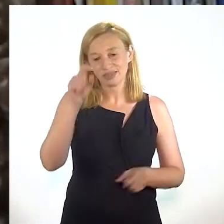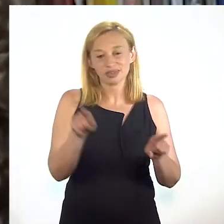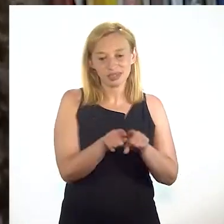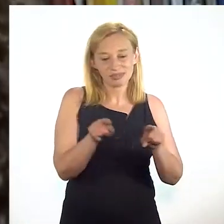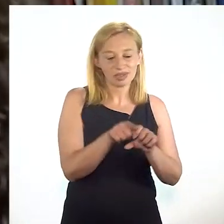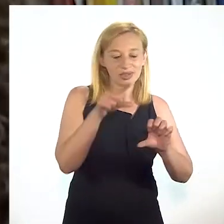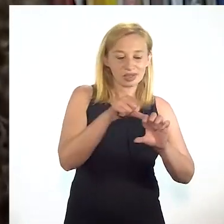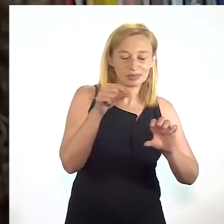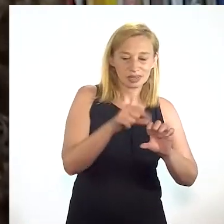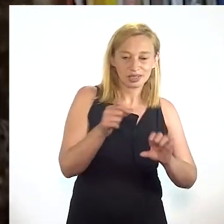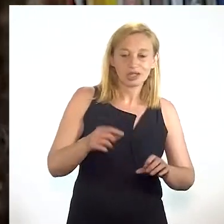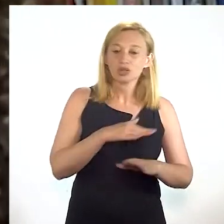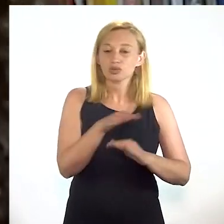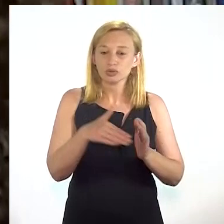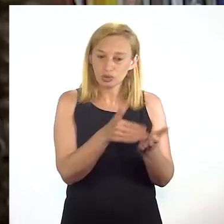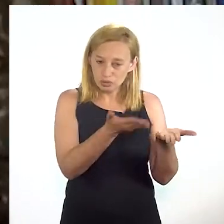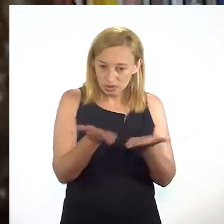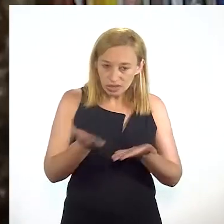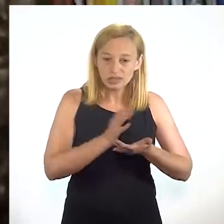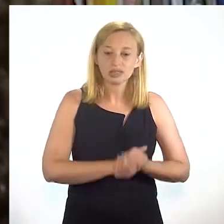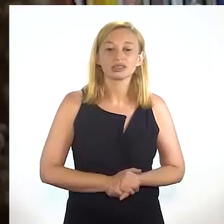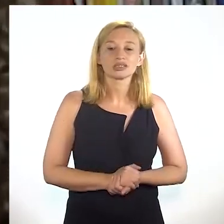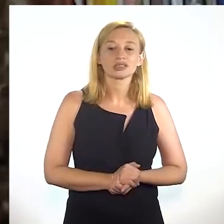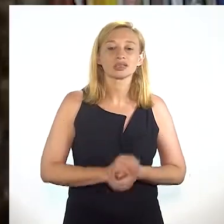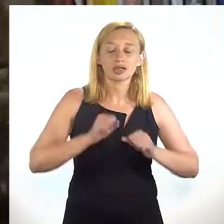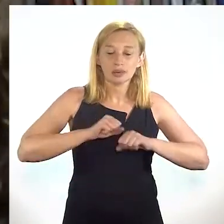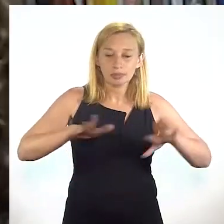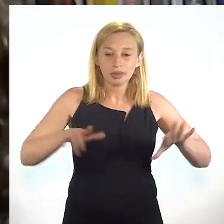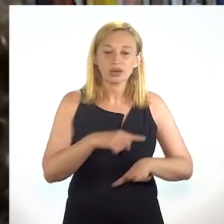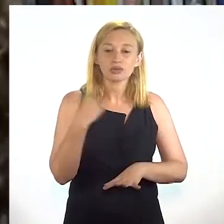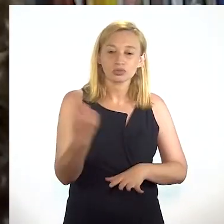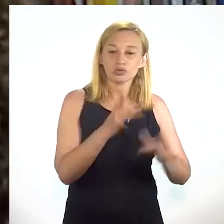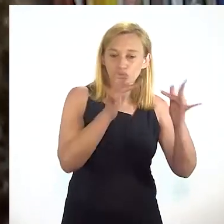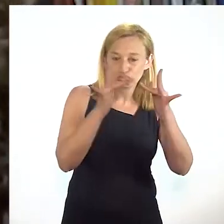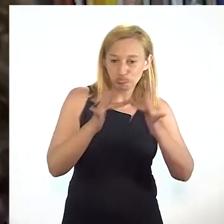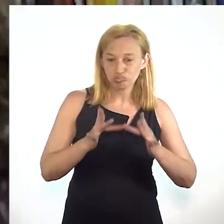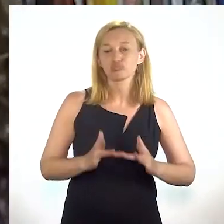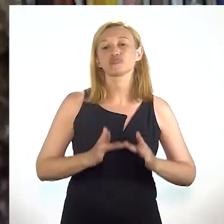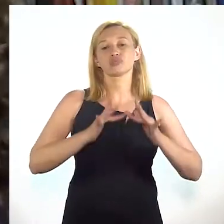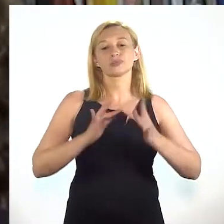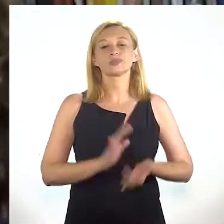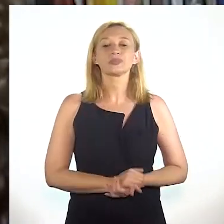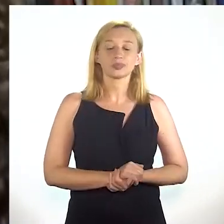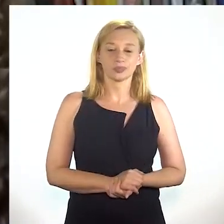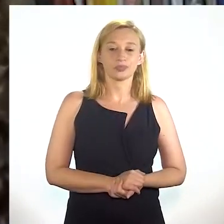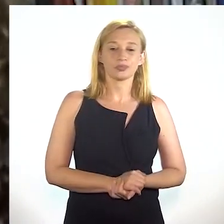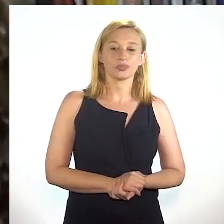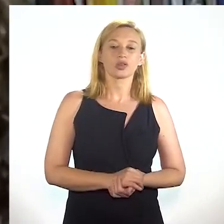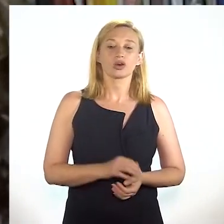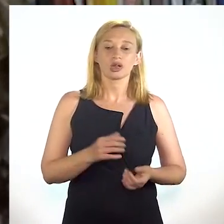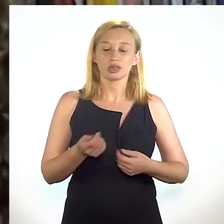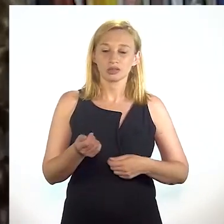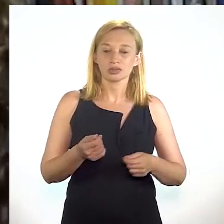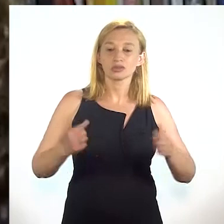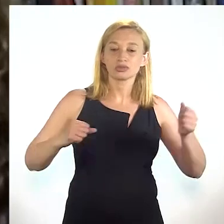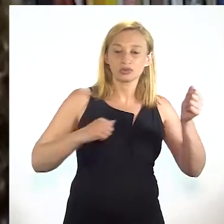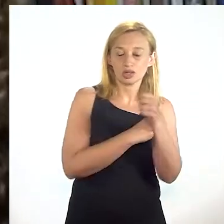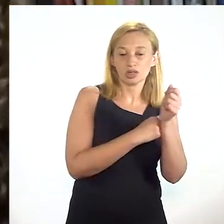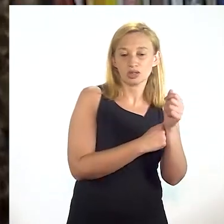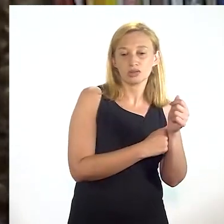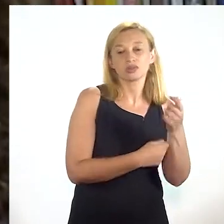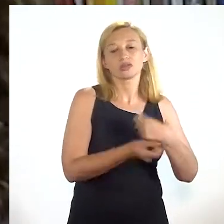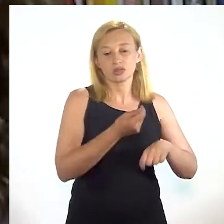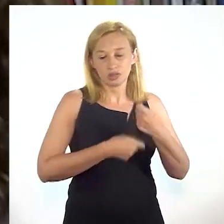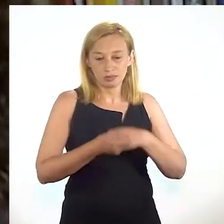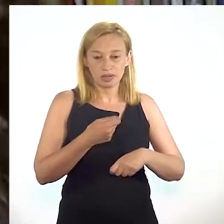Asplande, e aprender com essas empreendedoras, aprender com todos vocês e ampliar o nosso contato mesmo para que